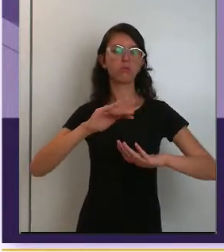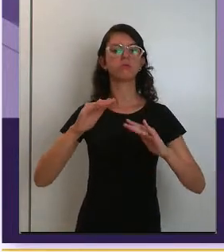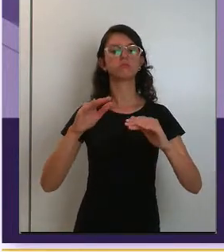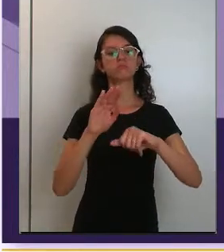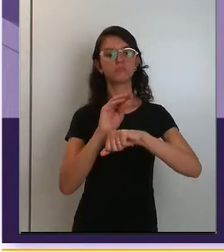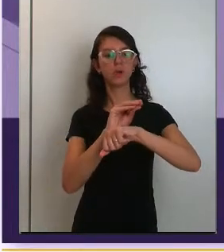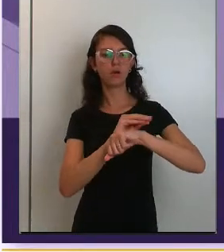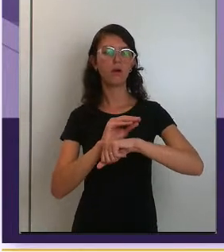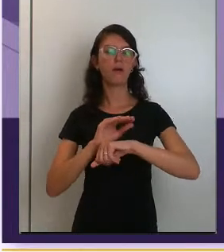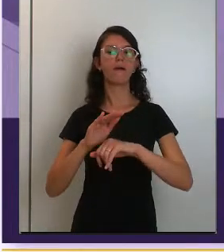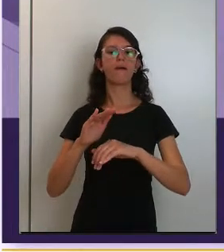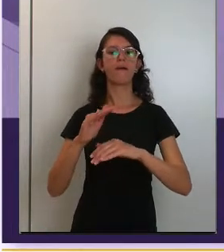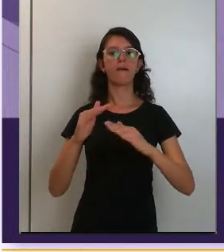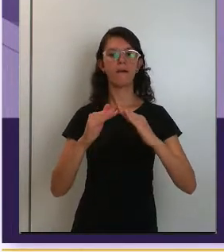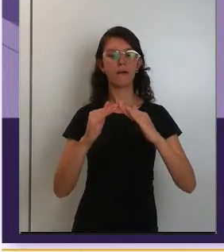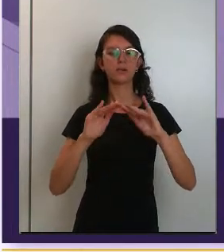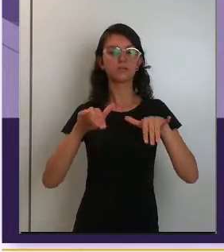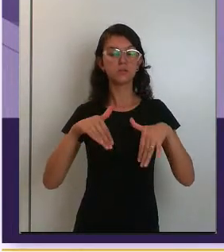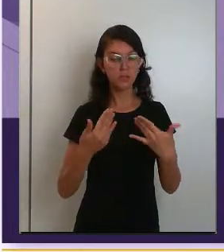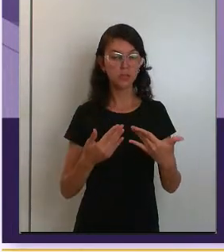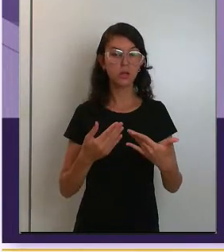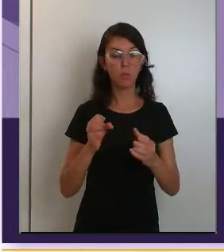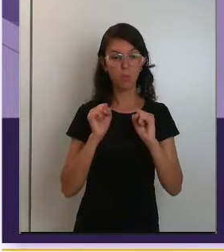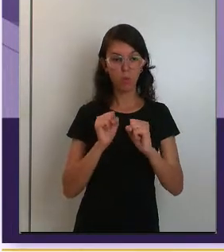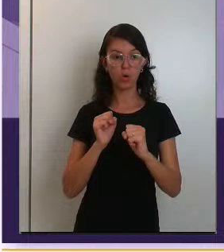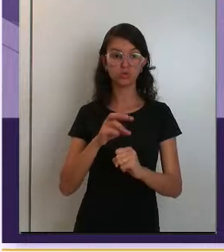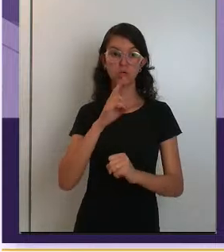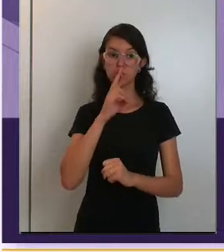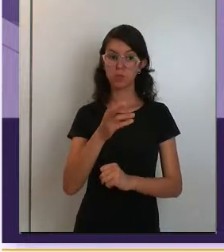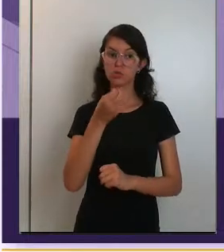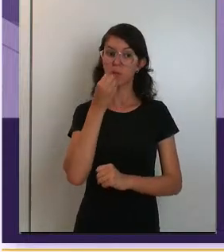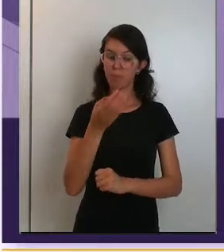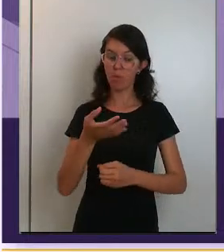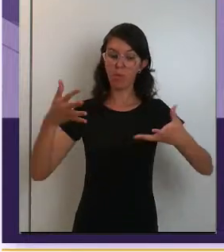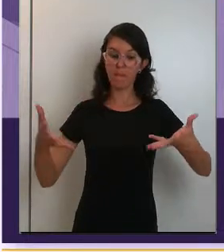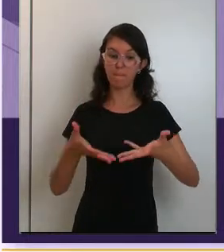trazer resultados bastante satisfatórios na promoção da igualdade de